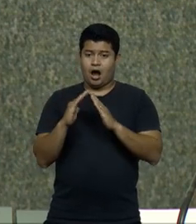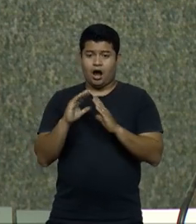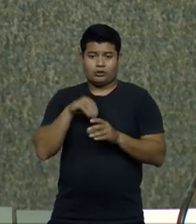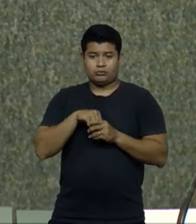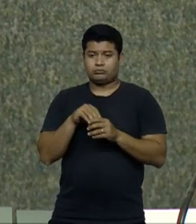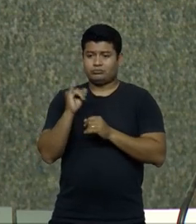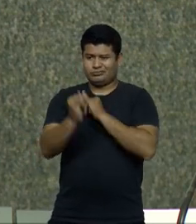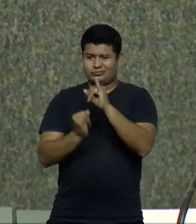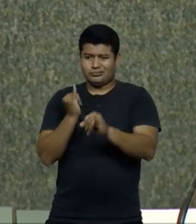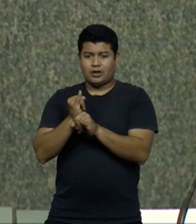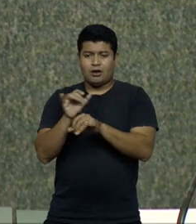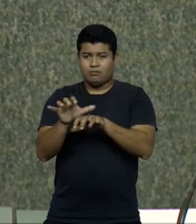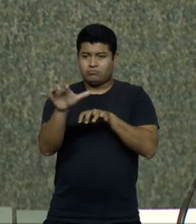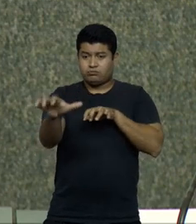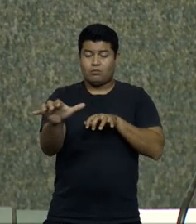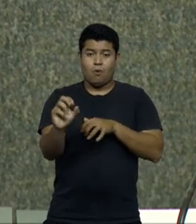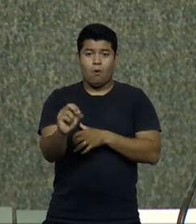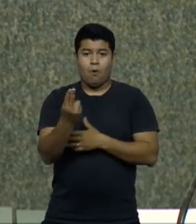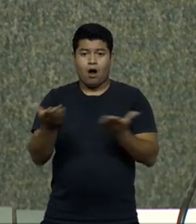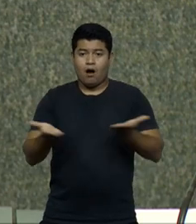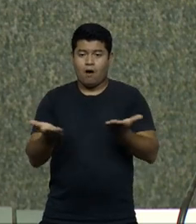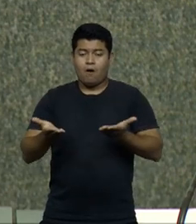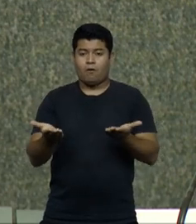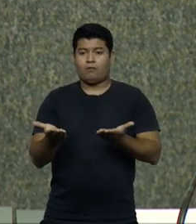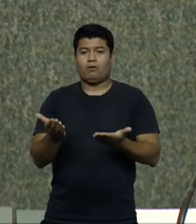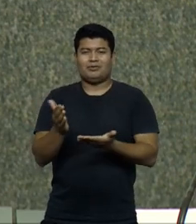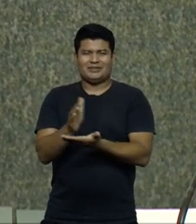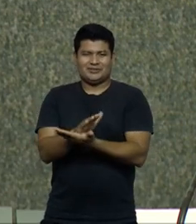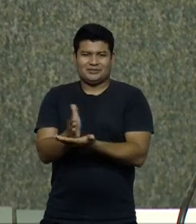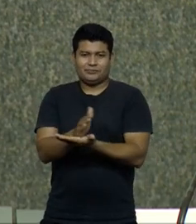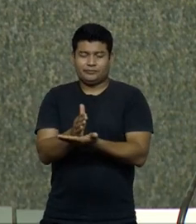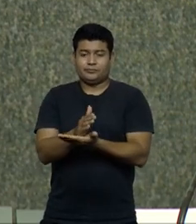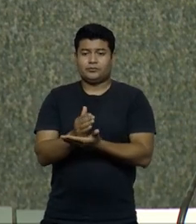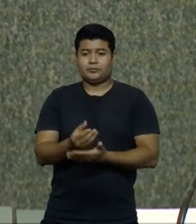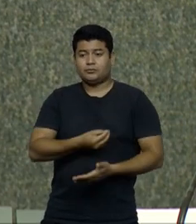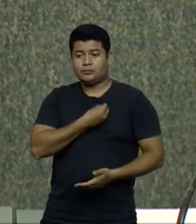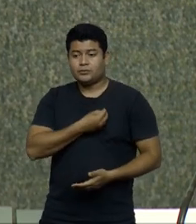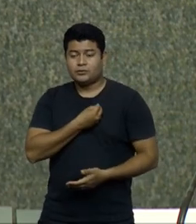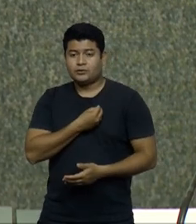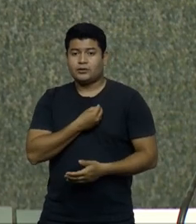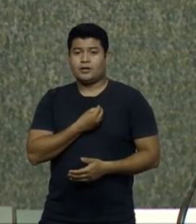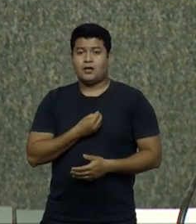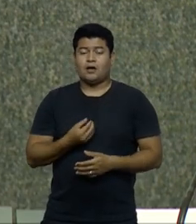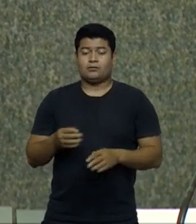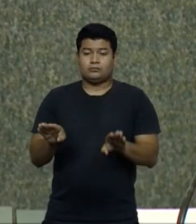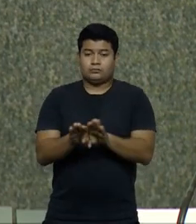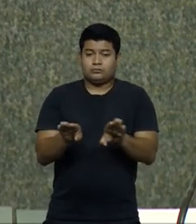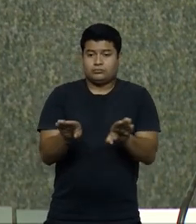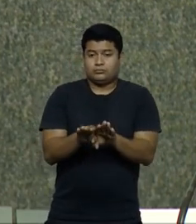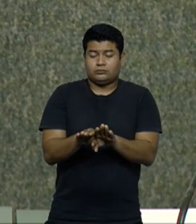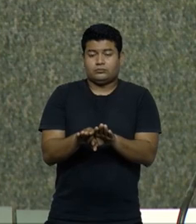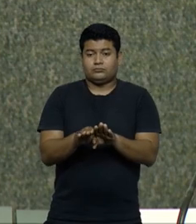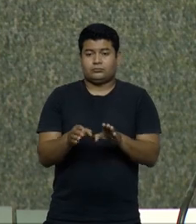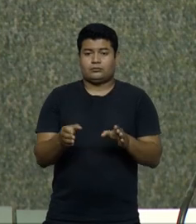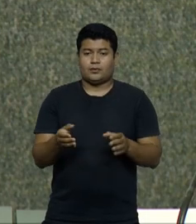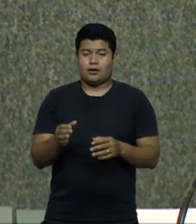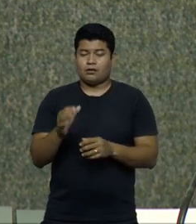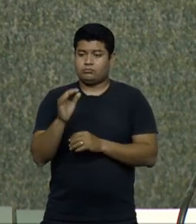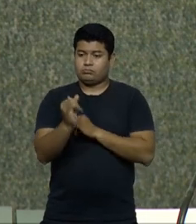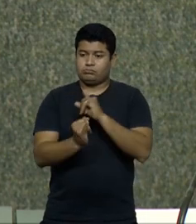presencial de forma coordenada de forma articulada de forma a garantir na medida do possível o melhor